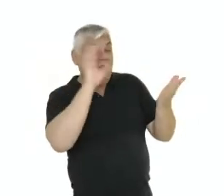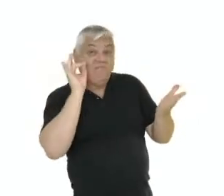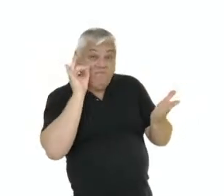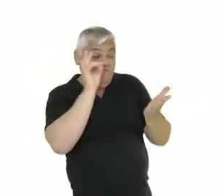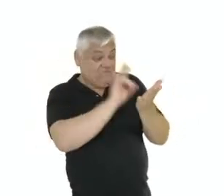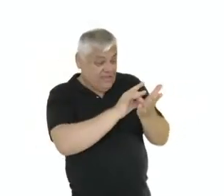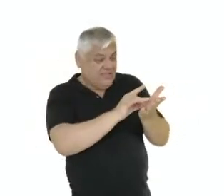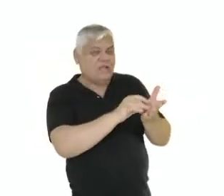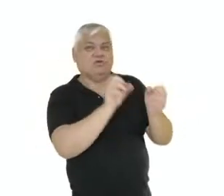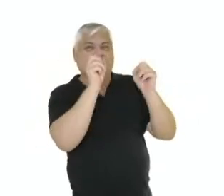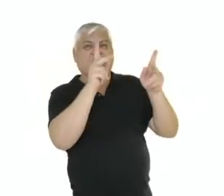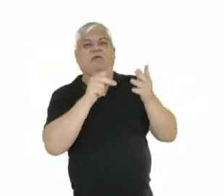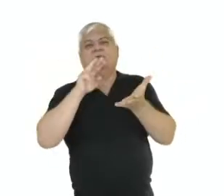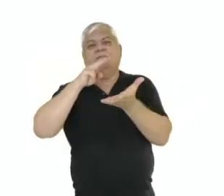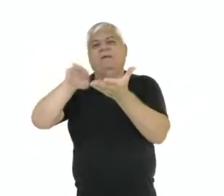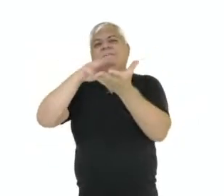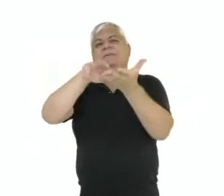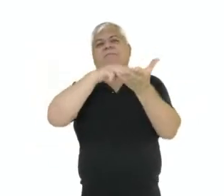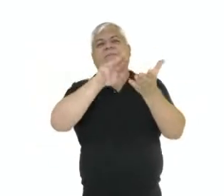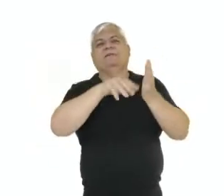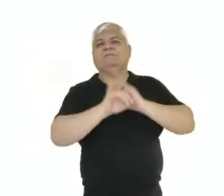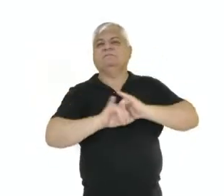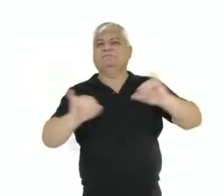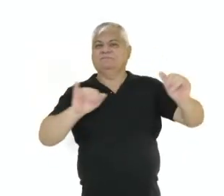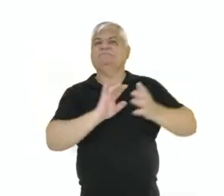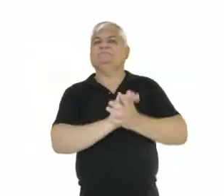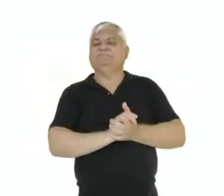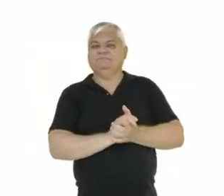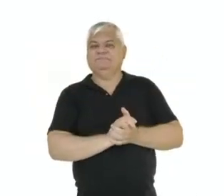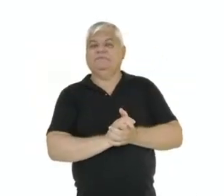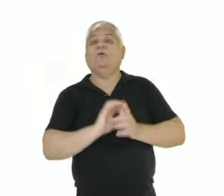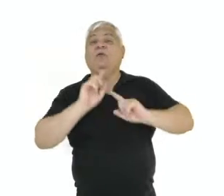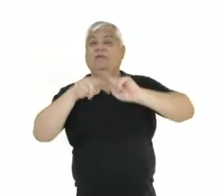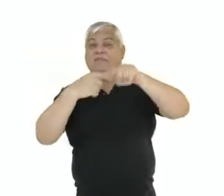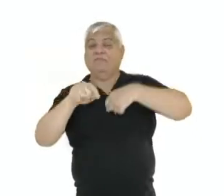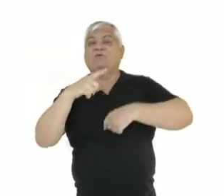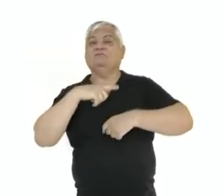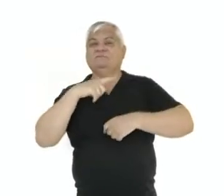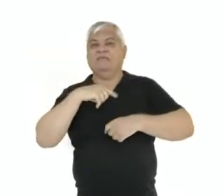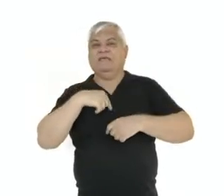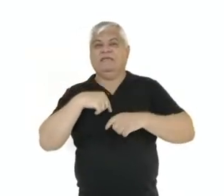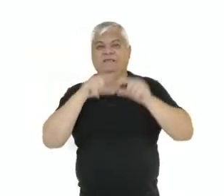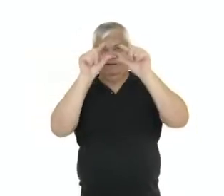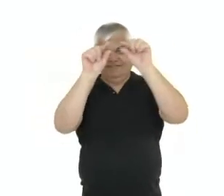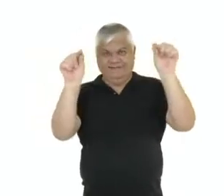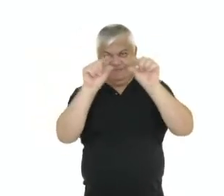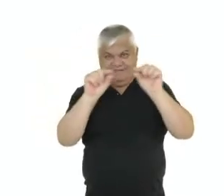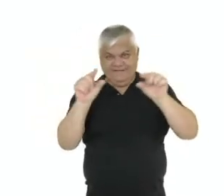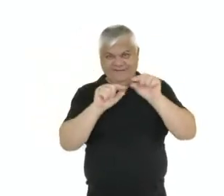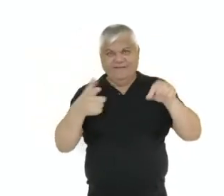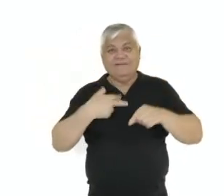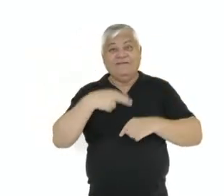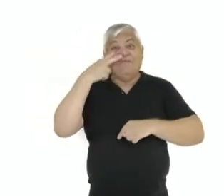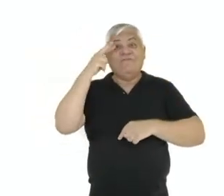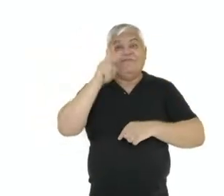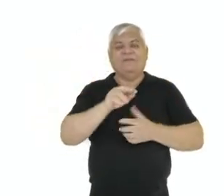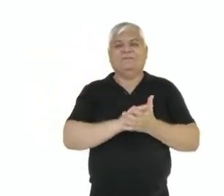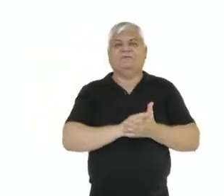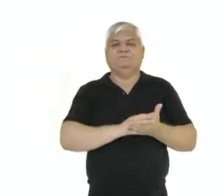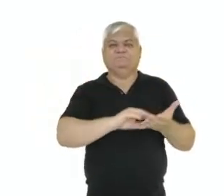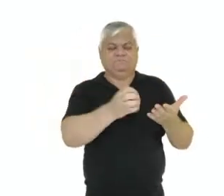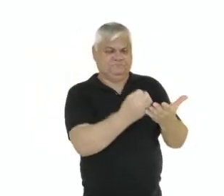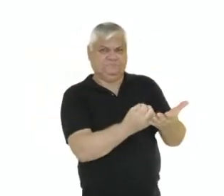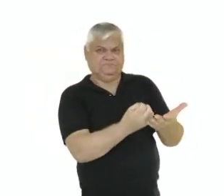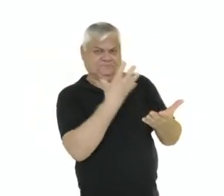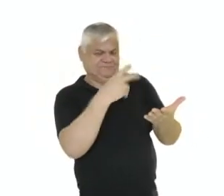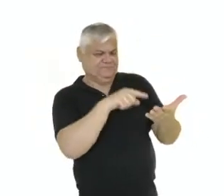A seguir, um guia de como identificar notícias falsas e abaixo algumas respostas sobre esse fenômeno. Quando receber uma notícia,